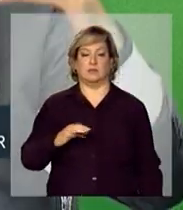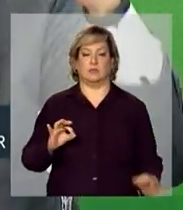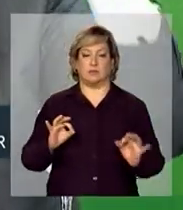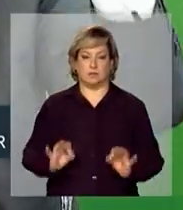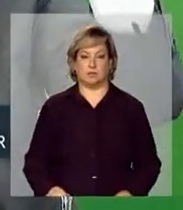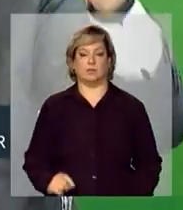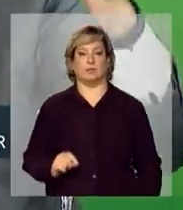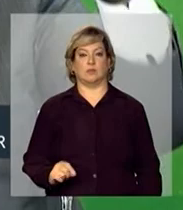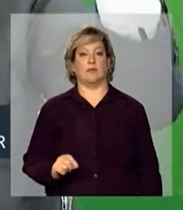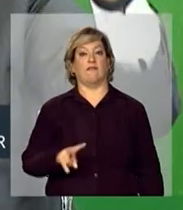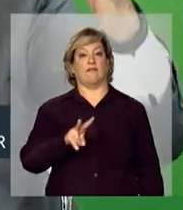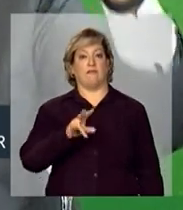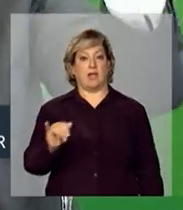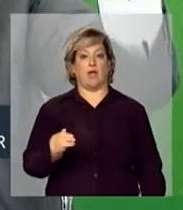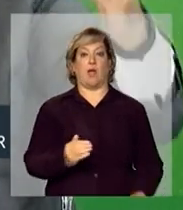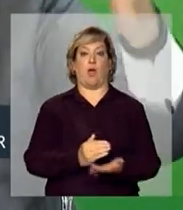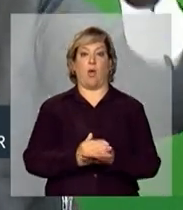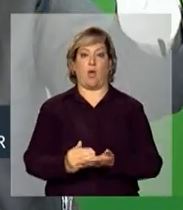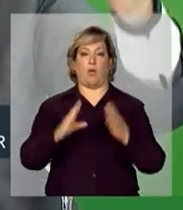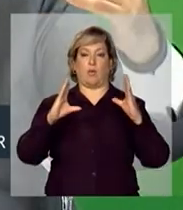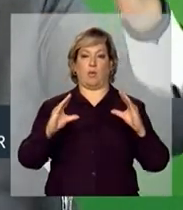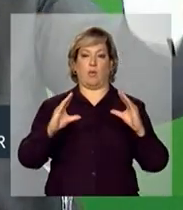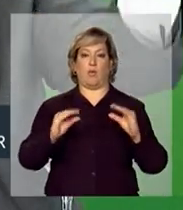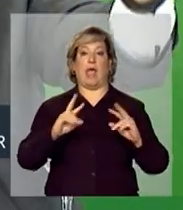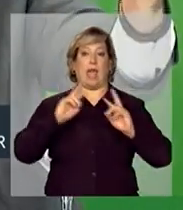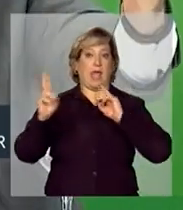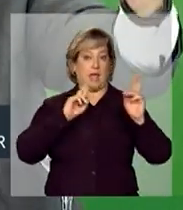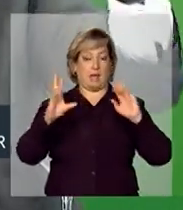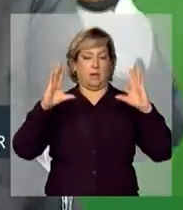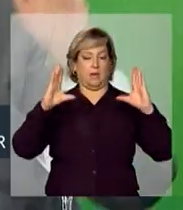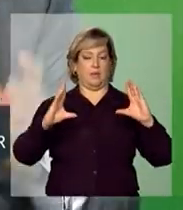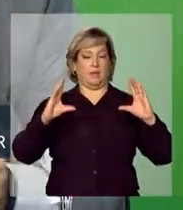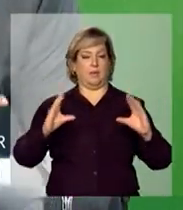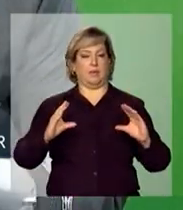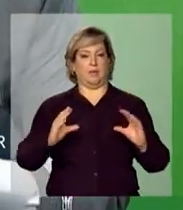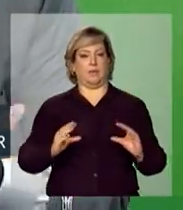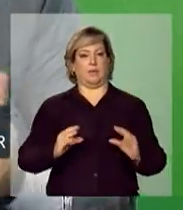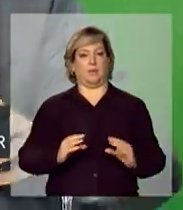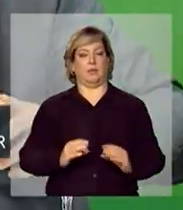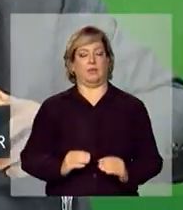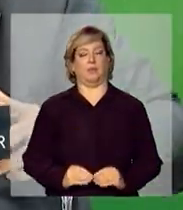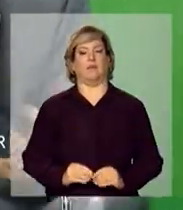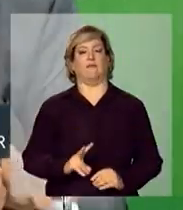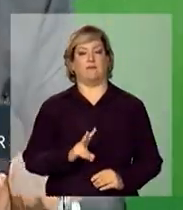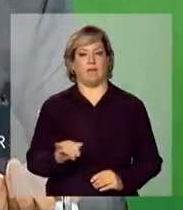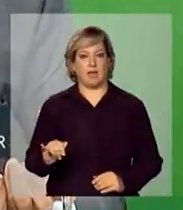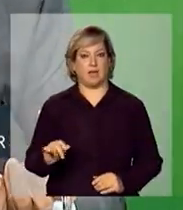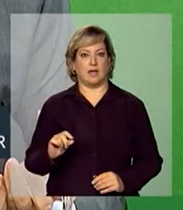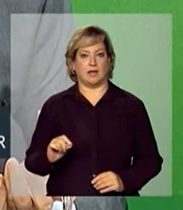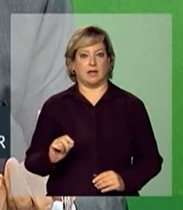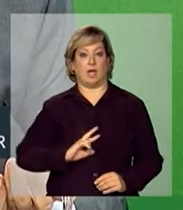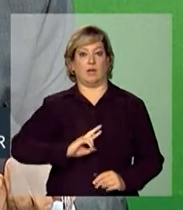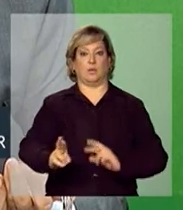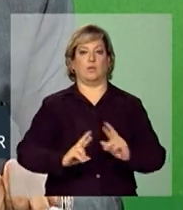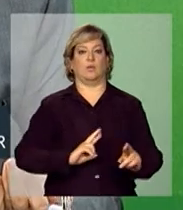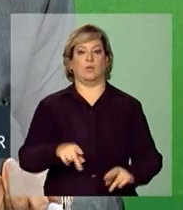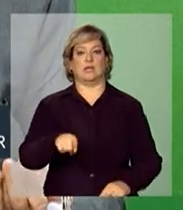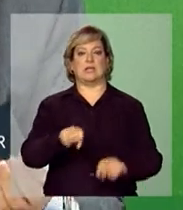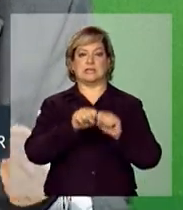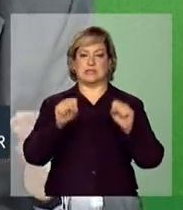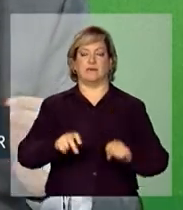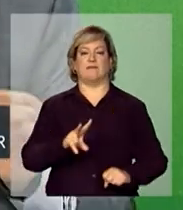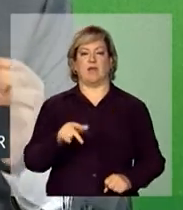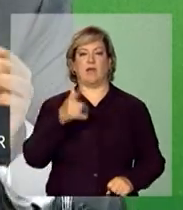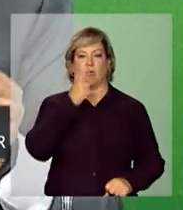é que irá começar a cair as reclamações e vai se dar mais resolutividade é o sistema é isso